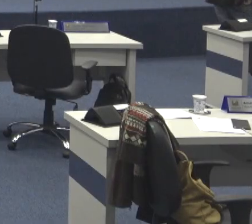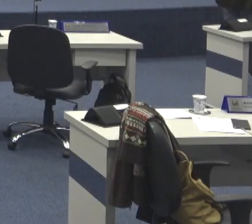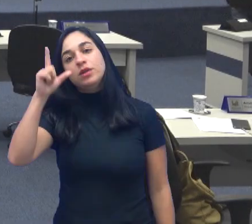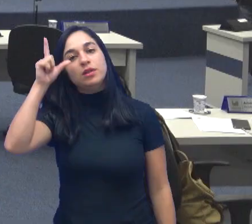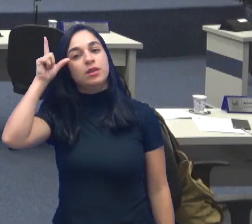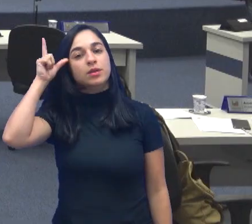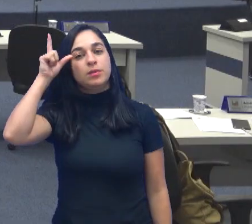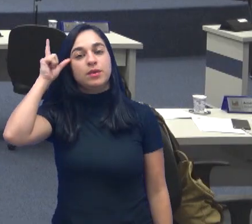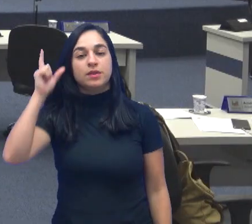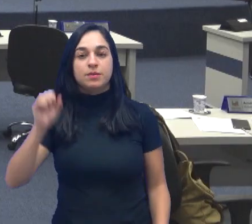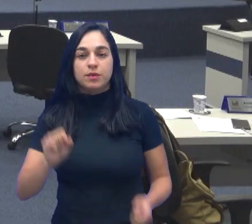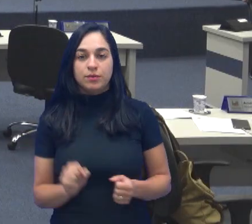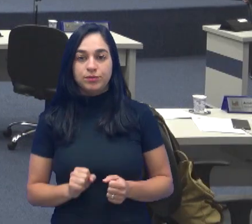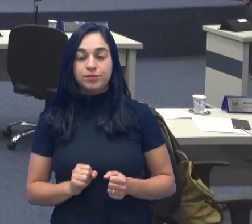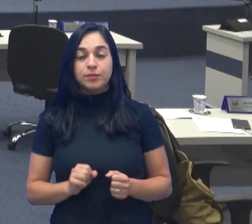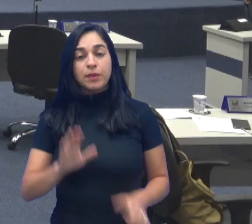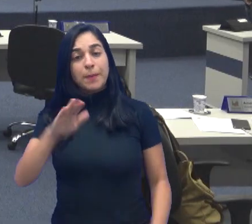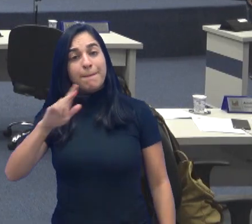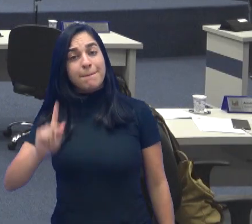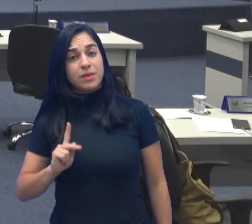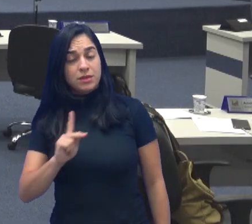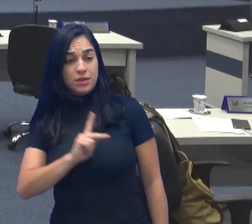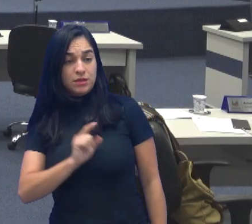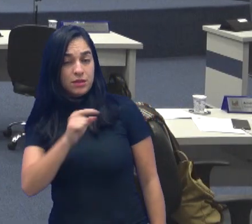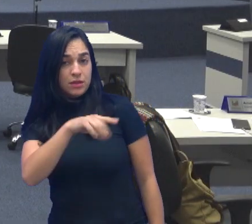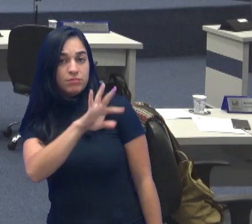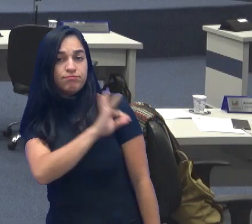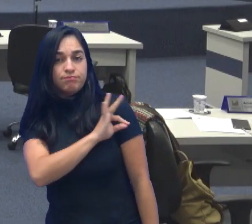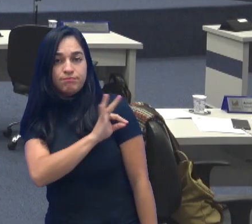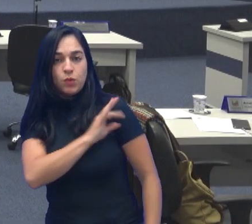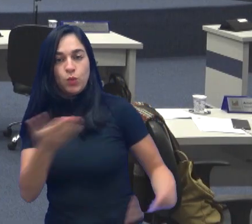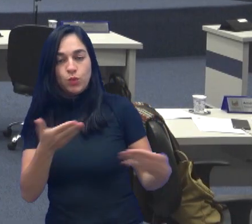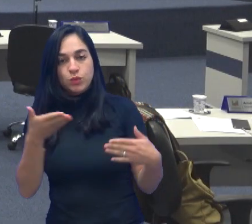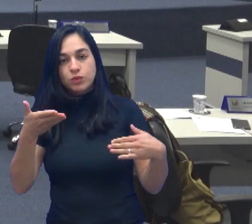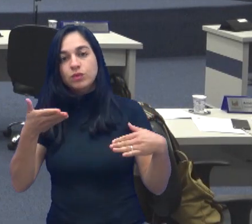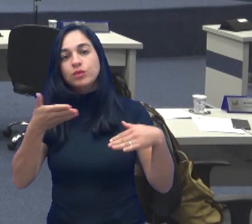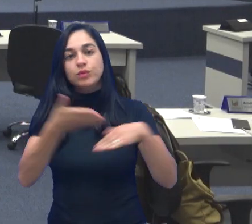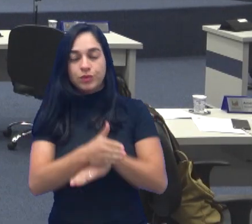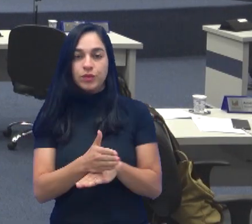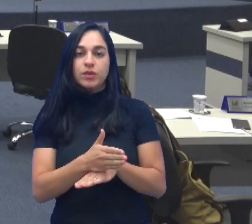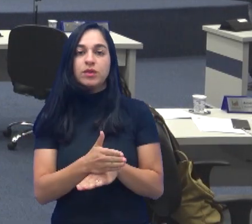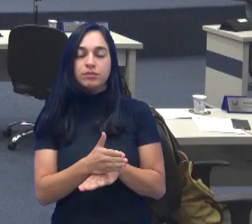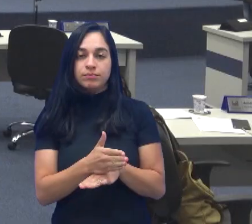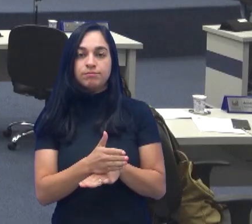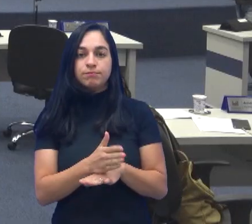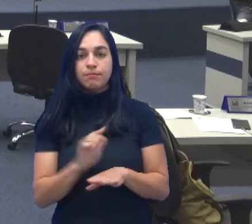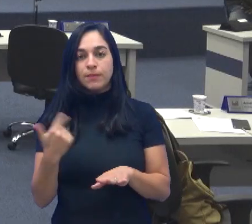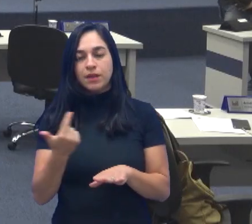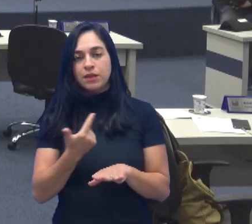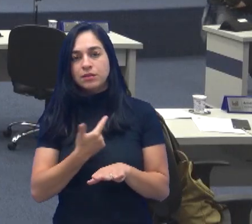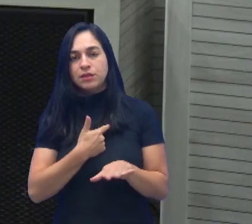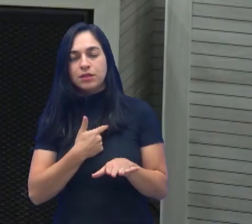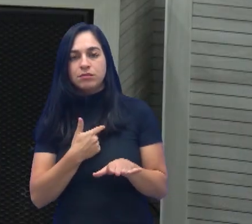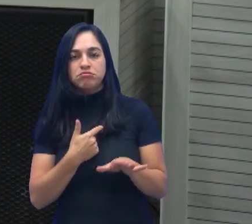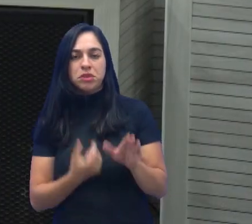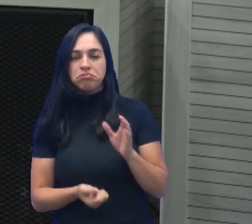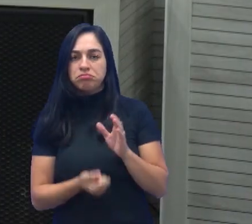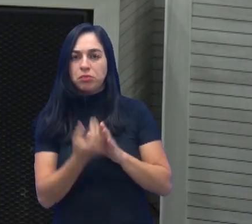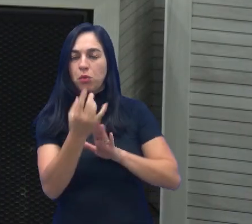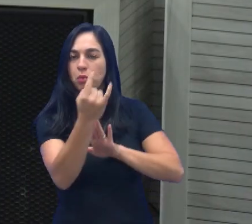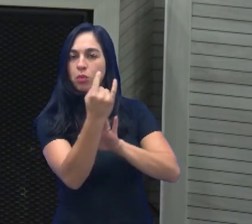Senhor presidente, esses policiais estão aqui hoje, não é? Nós fizemos uma moção,